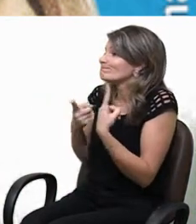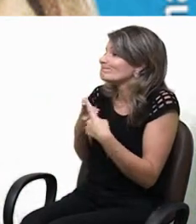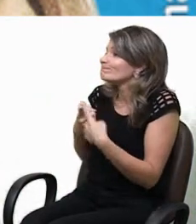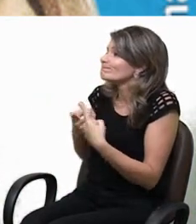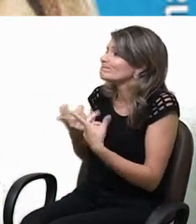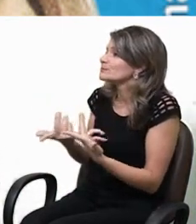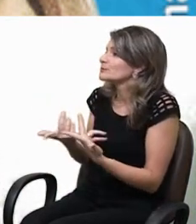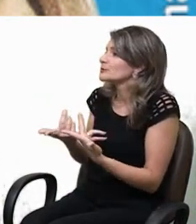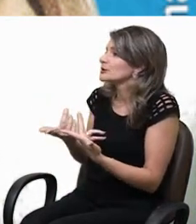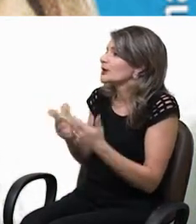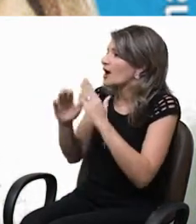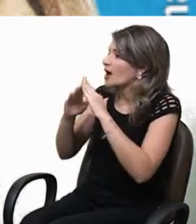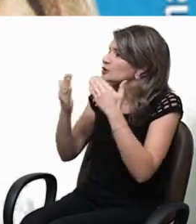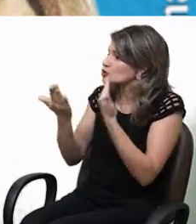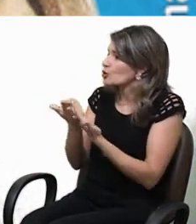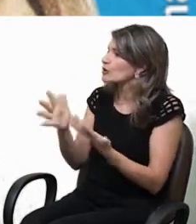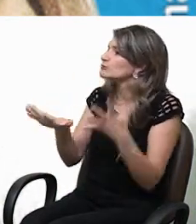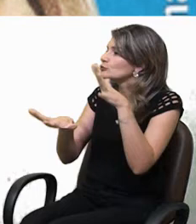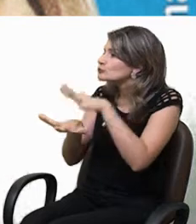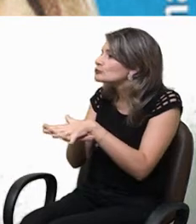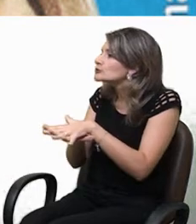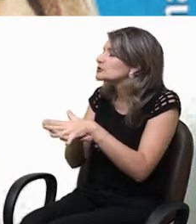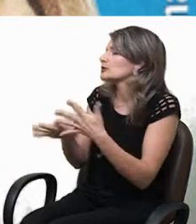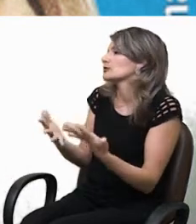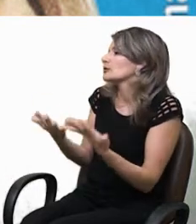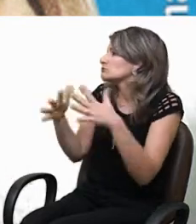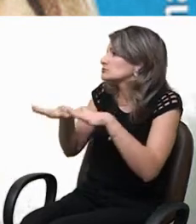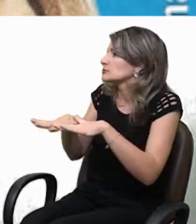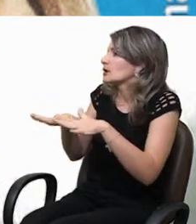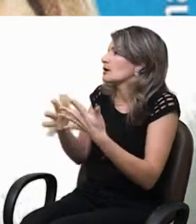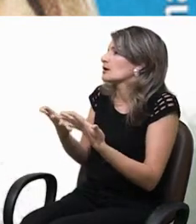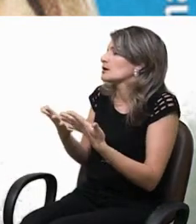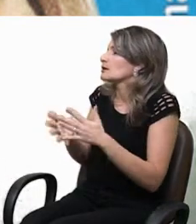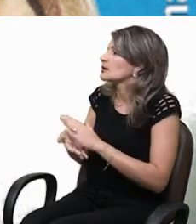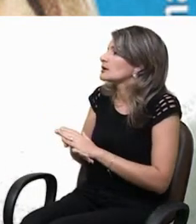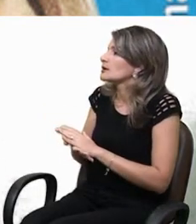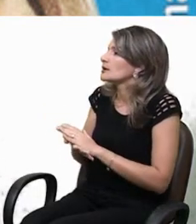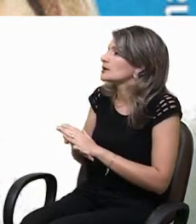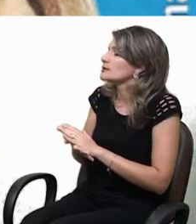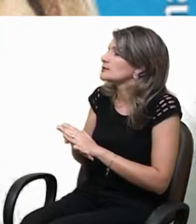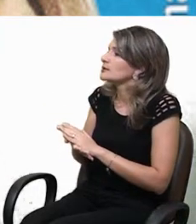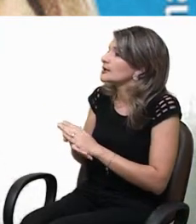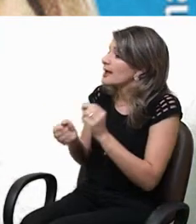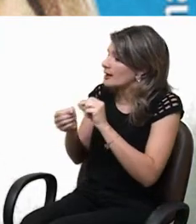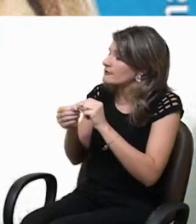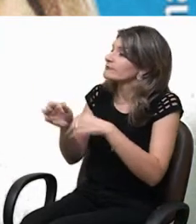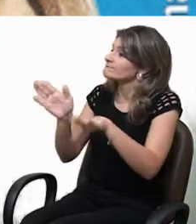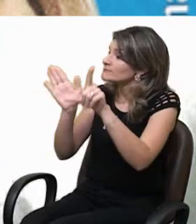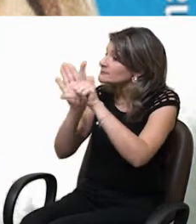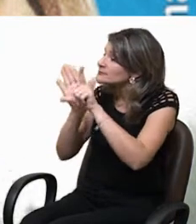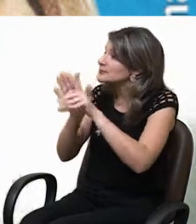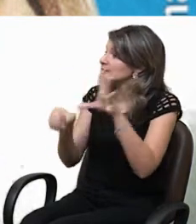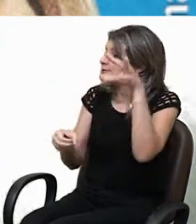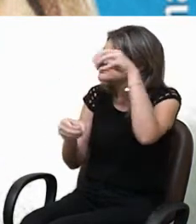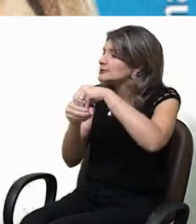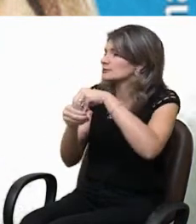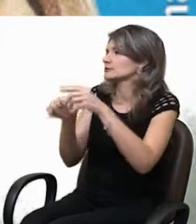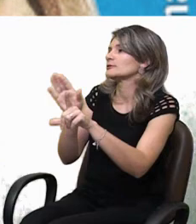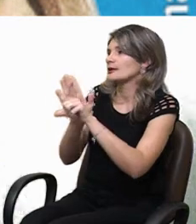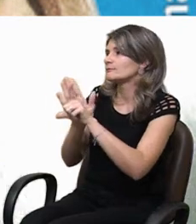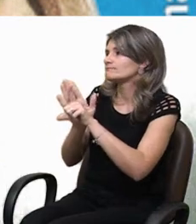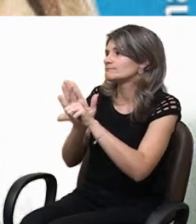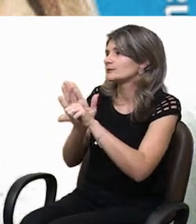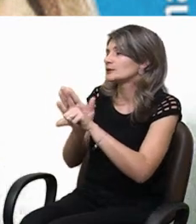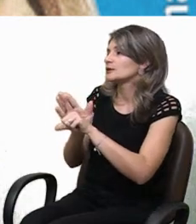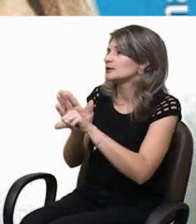É lei, né? É legal a gente falar sobre isso, porque a escola inclusiva